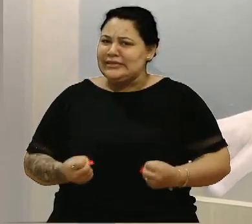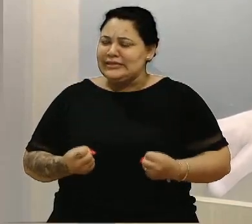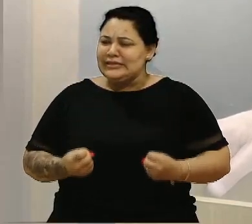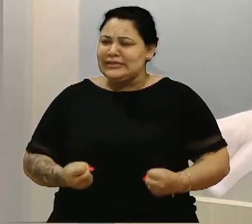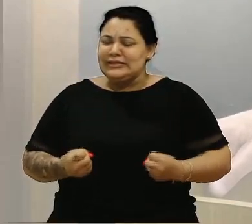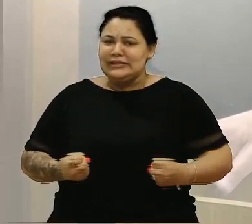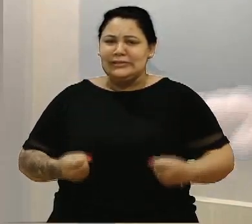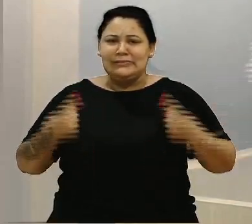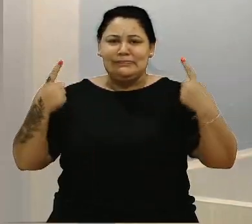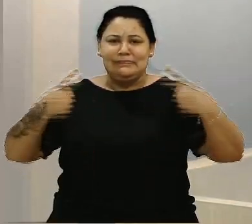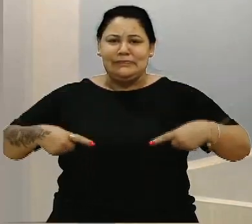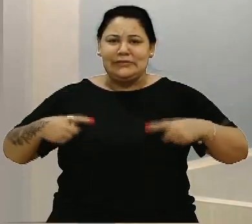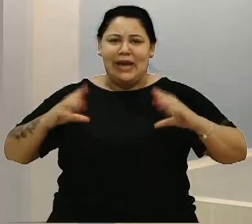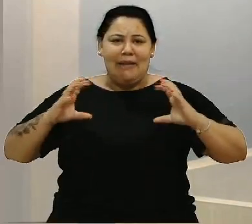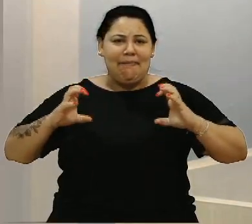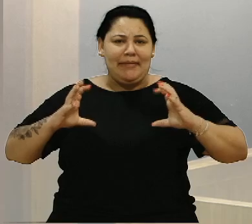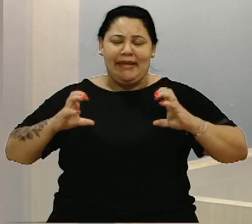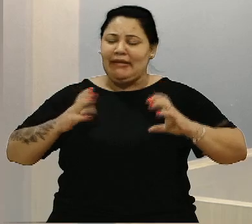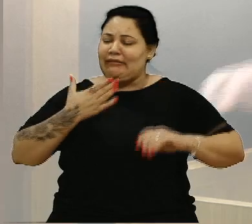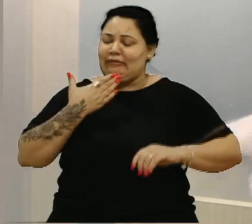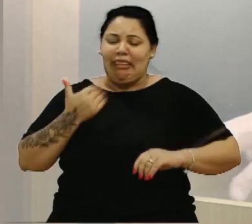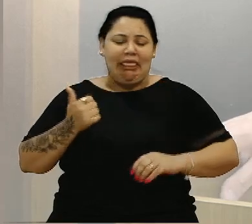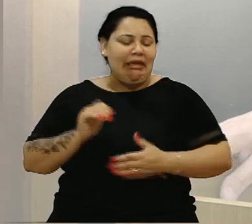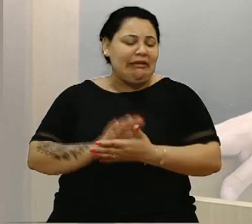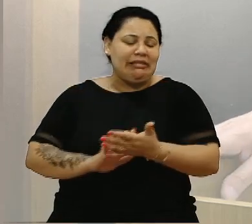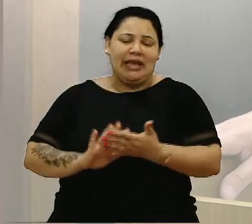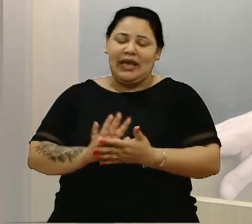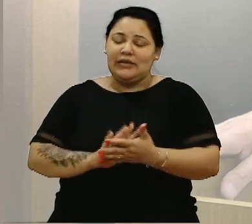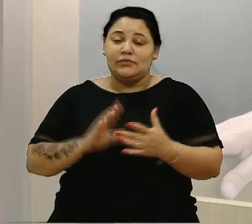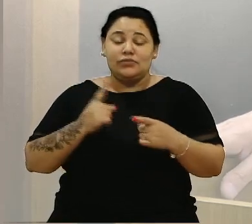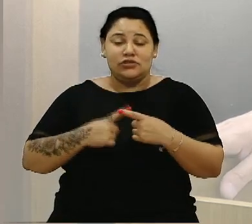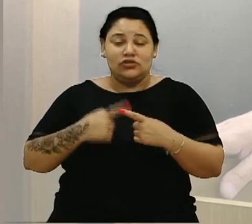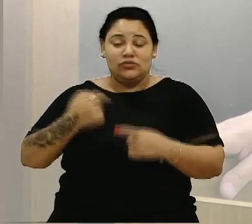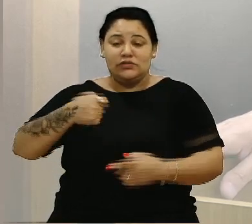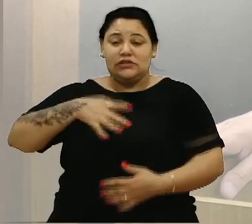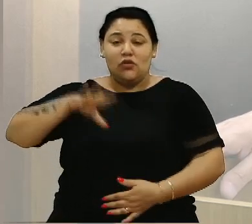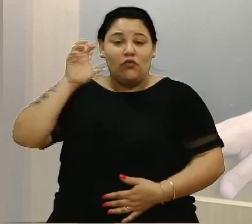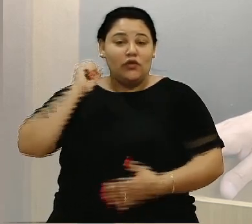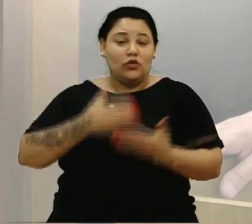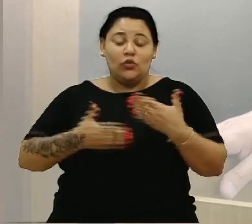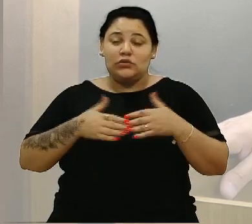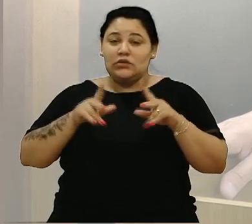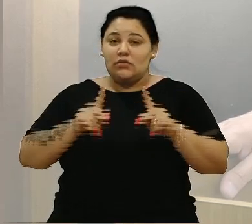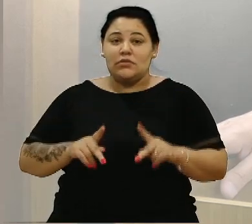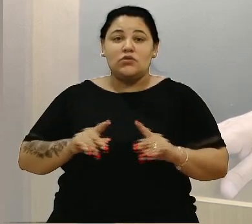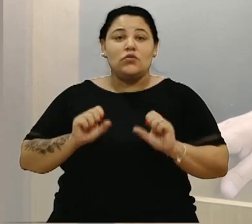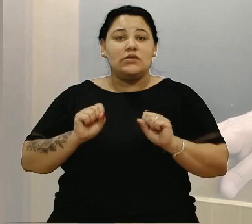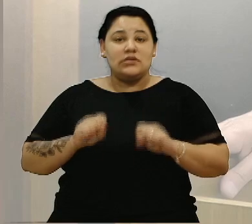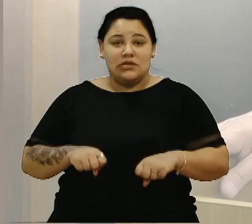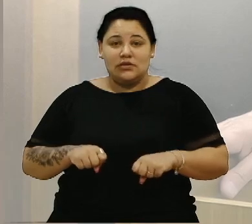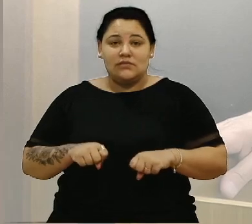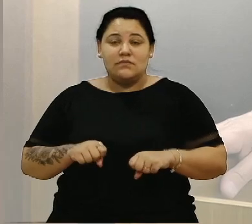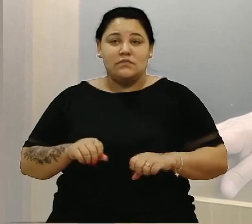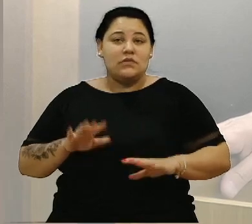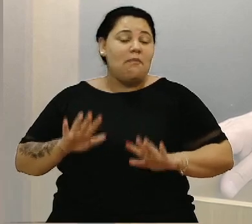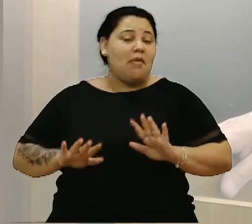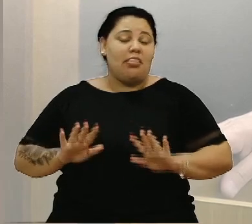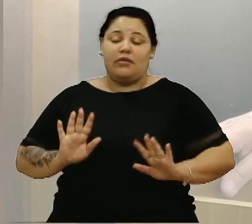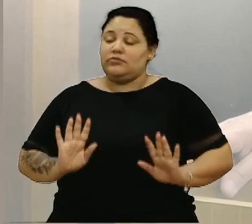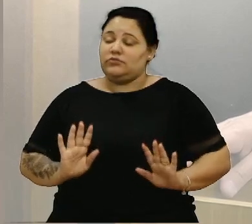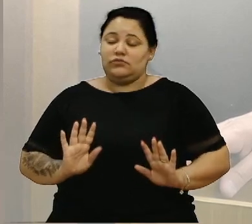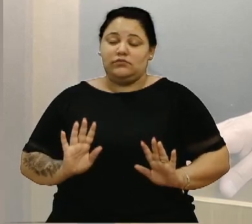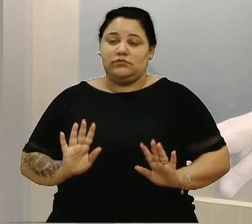nada, porque tem que ouvir todas as pessoas, todo mundo tem a sua verdade, a sua razão, independente, talvez